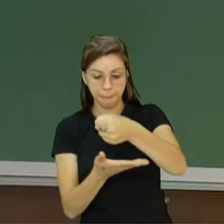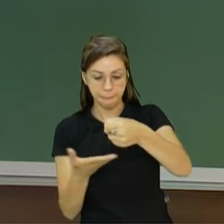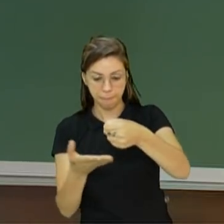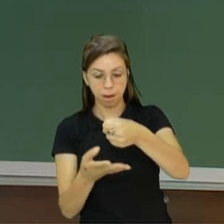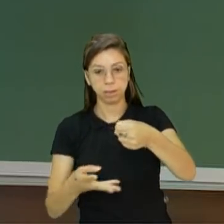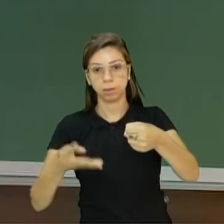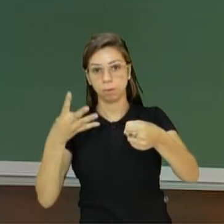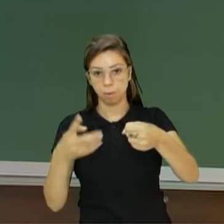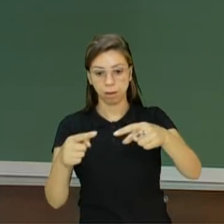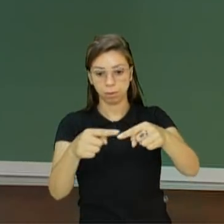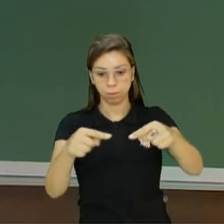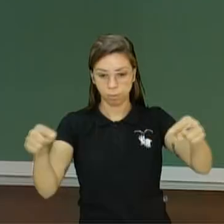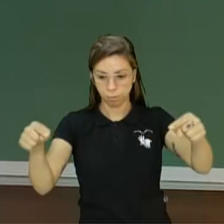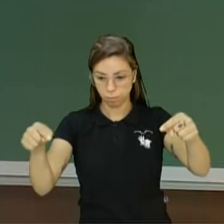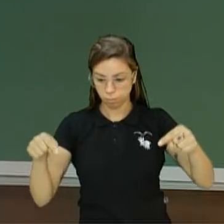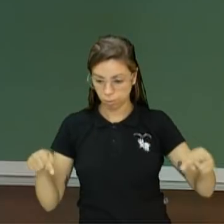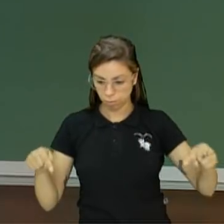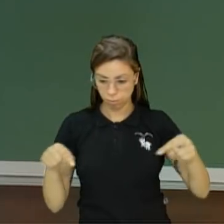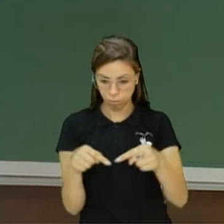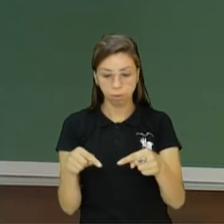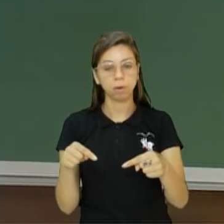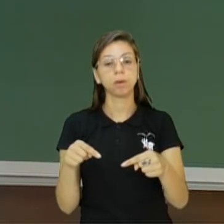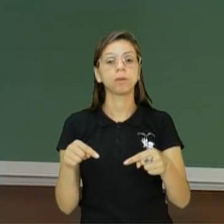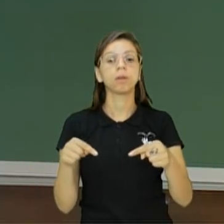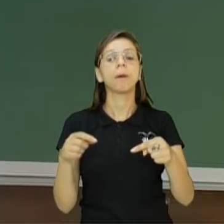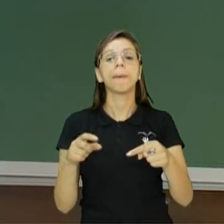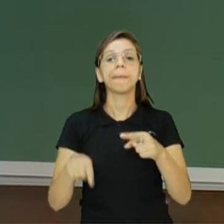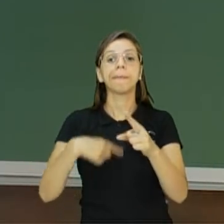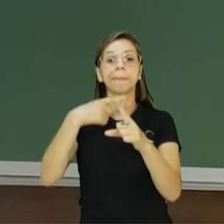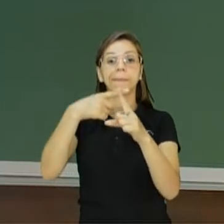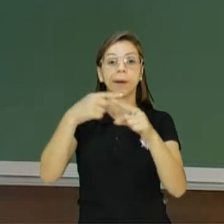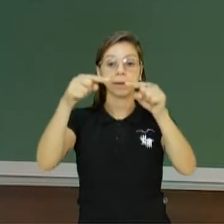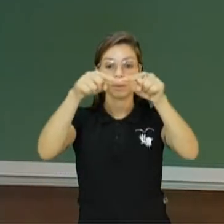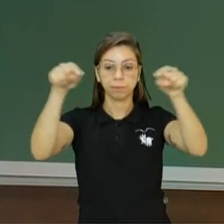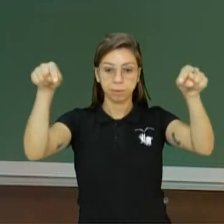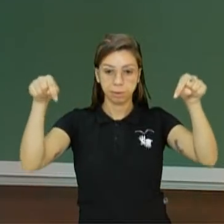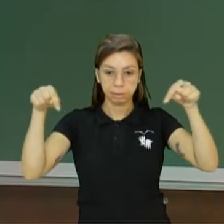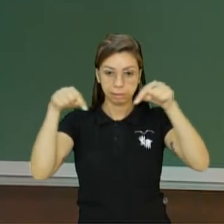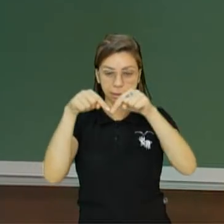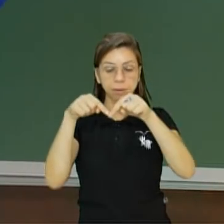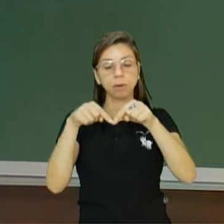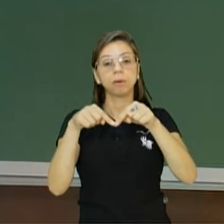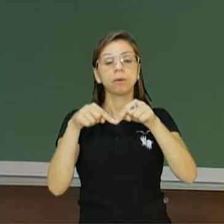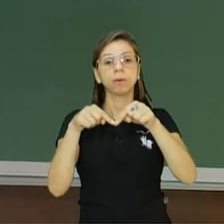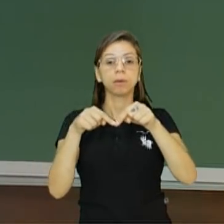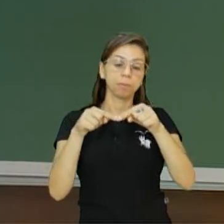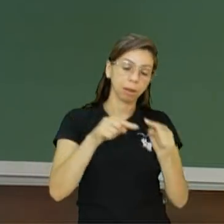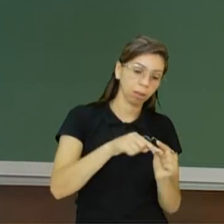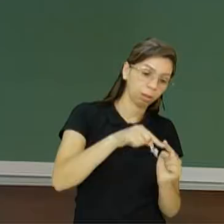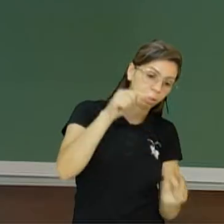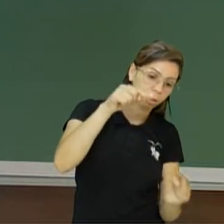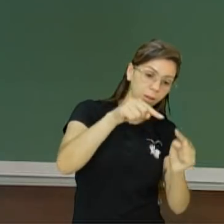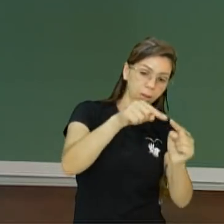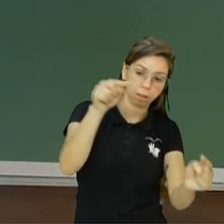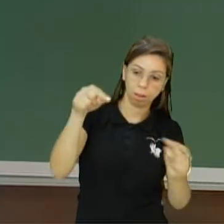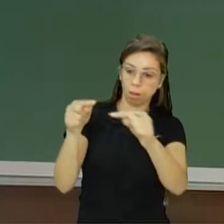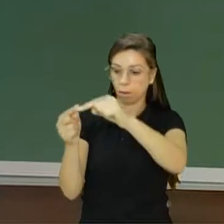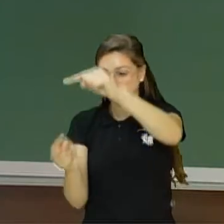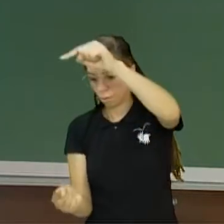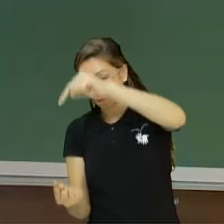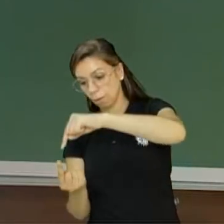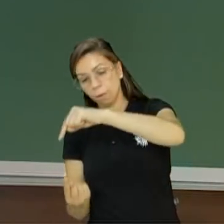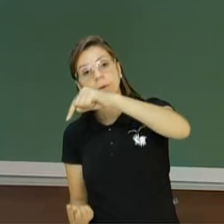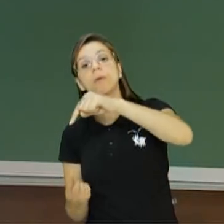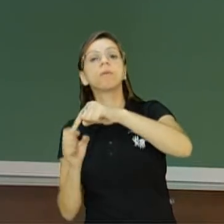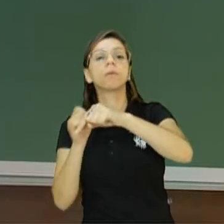uma, 8. E quantas arestas montam a altura dele, mais 4 arestas. Então, como que